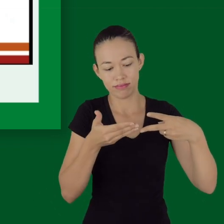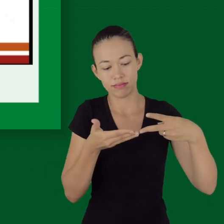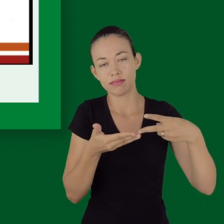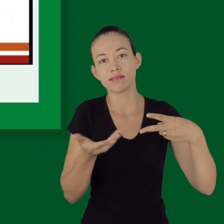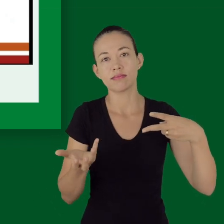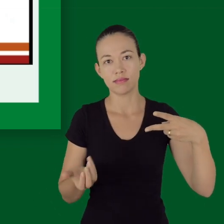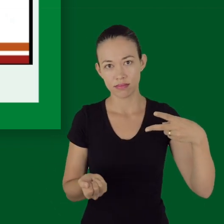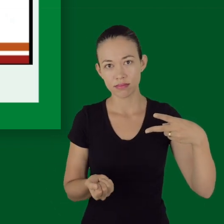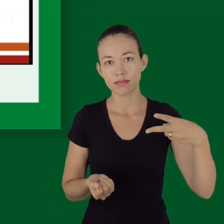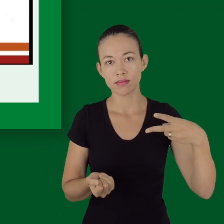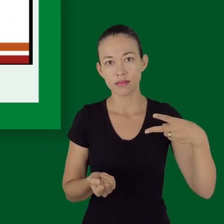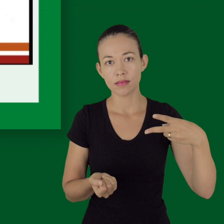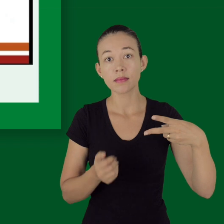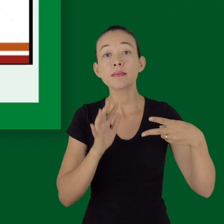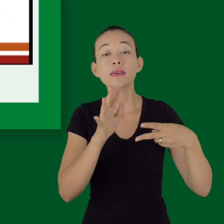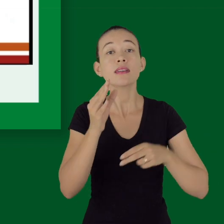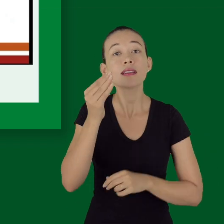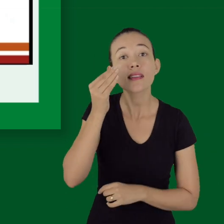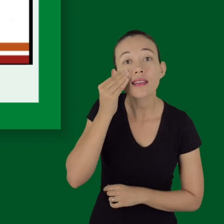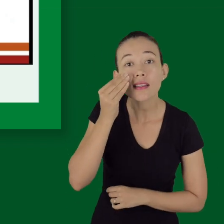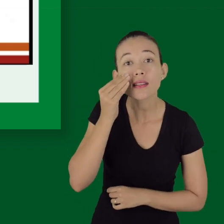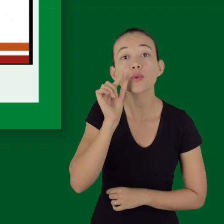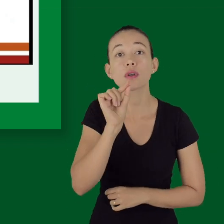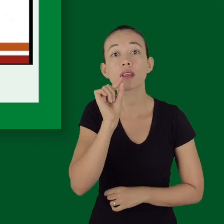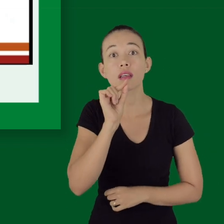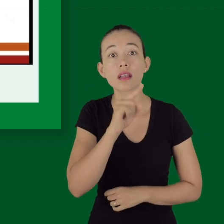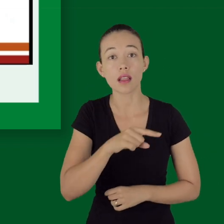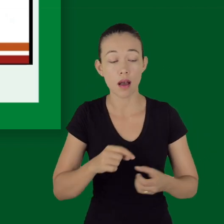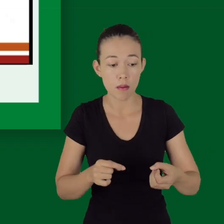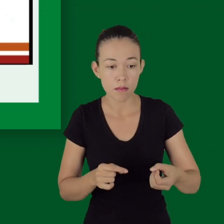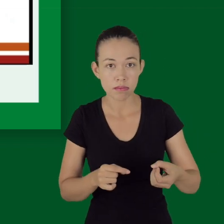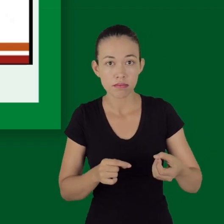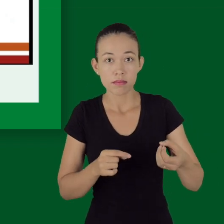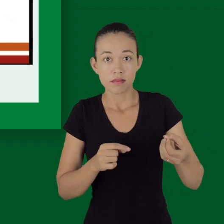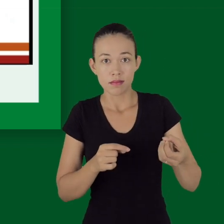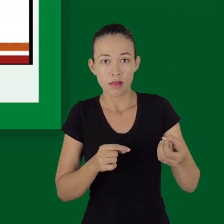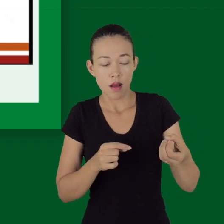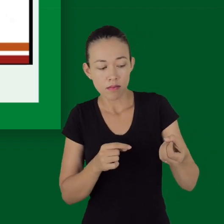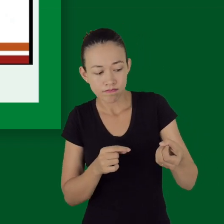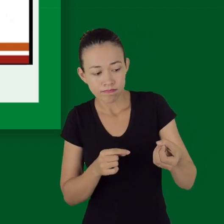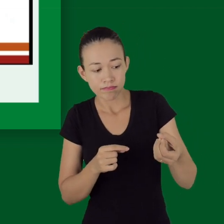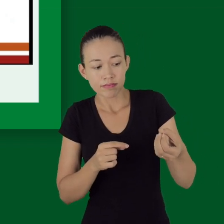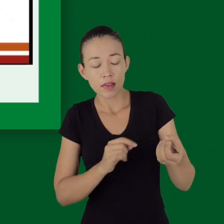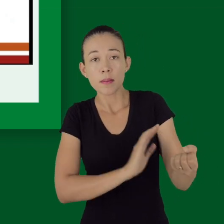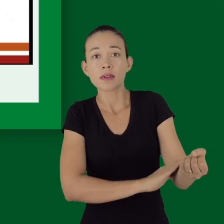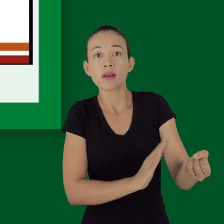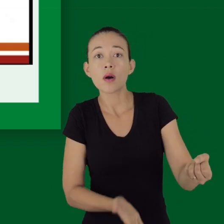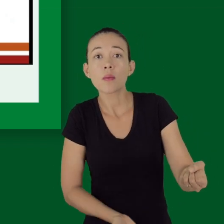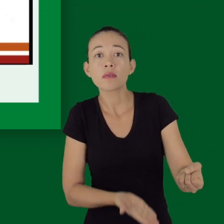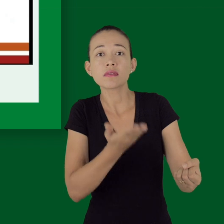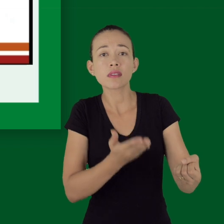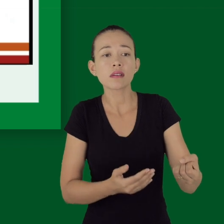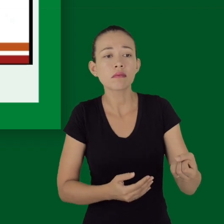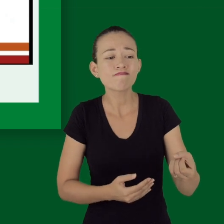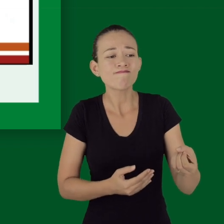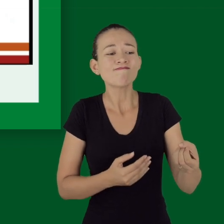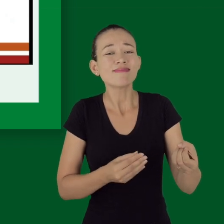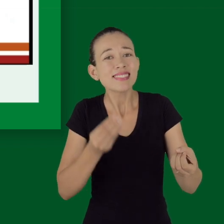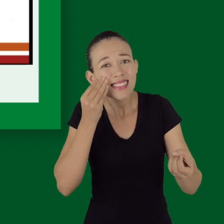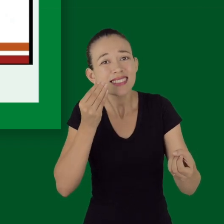eu tenho ali uma tentativa de aumentar a pressão. Não conseguiu. O leito vascular ainda está com pouco volume. Eu tenho